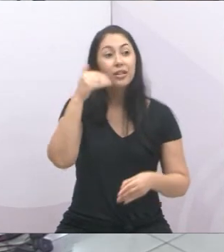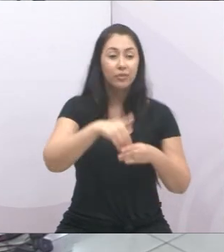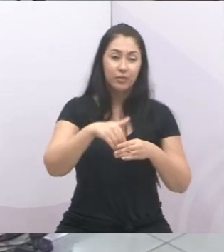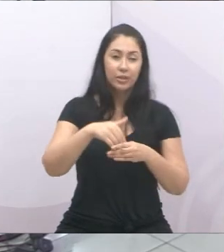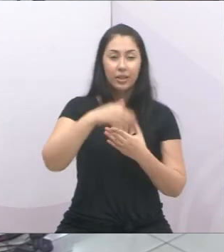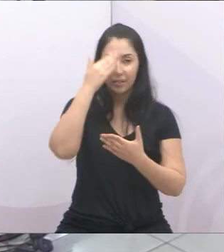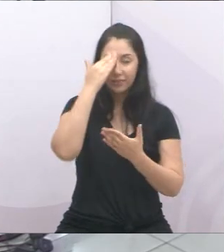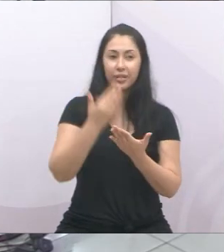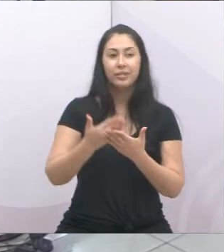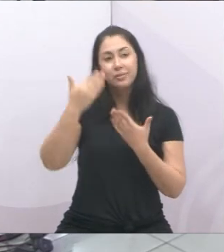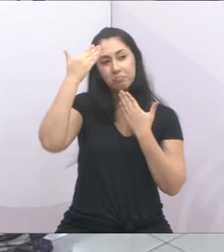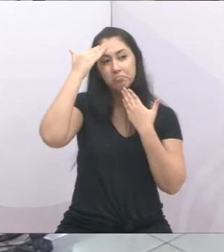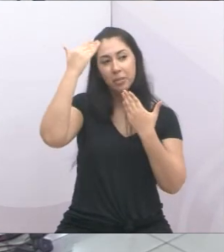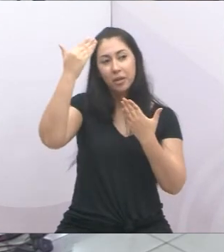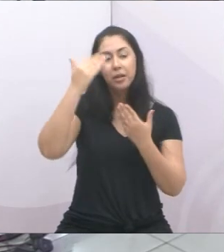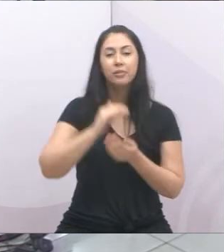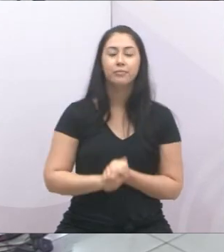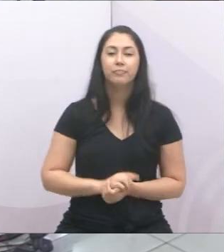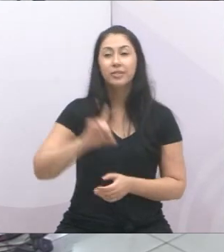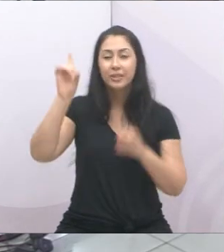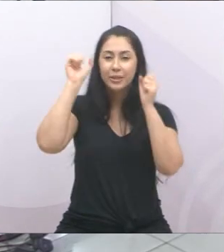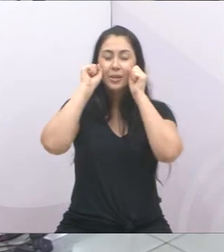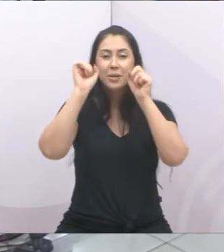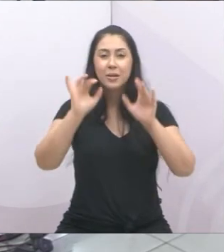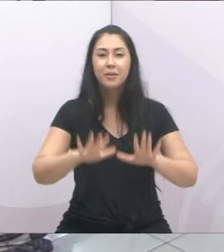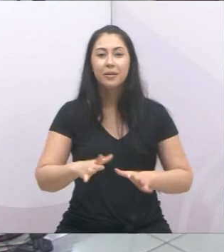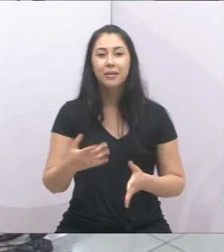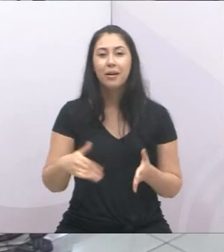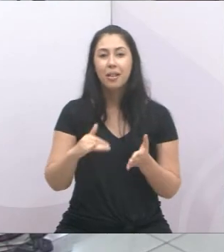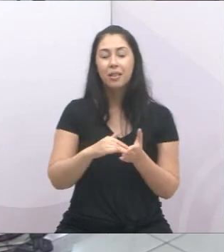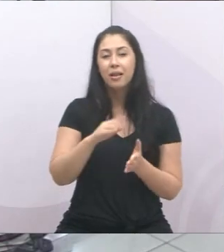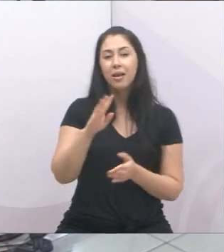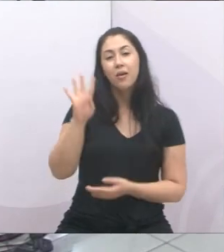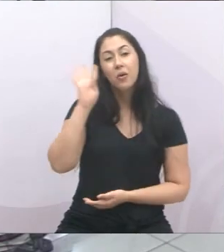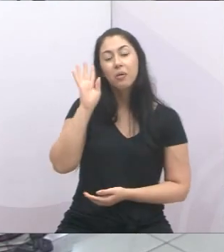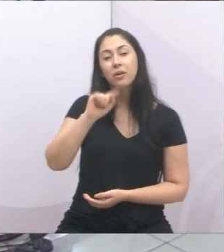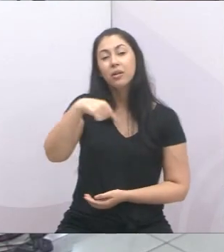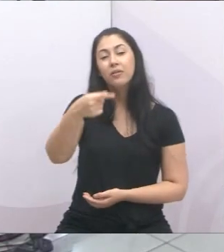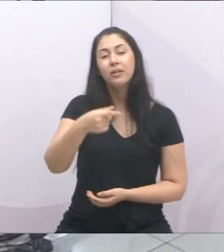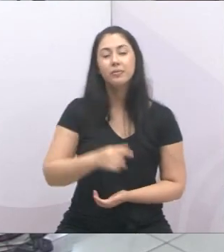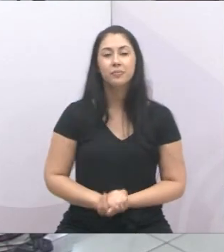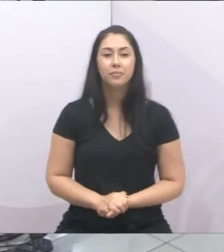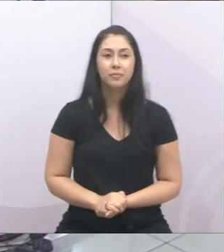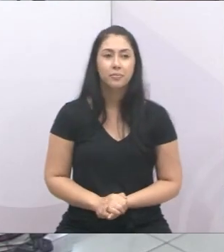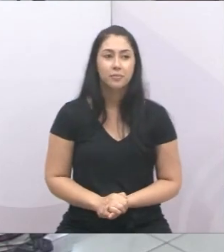confiança. Muito obrigado pelo espaço, viu? Deus abençoe a cada um de vocês e até a próxima sessão, se Deus quiser.